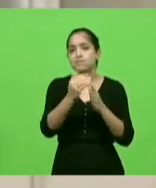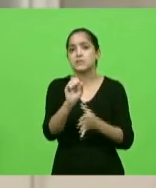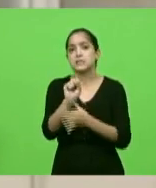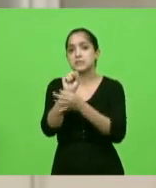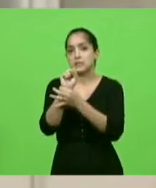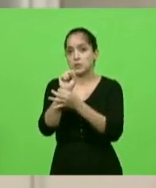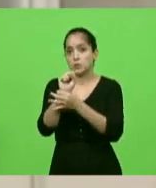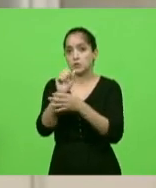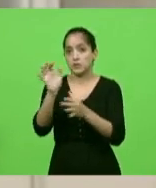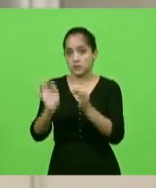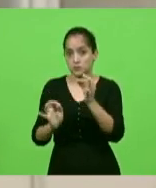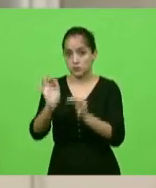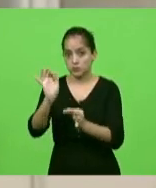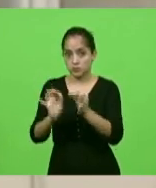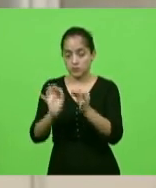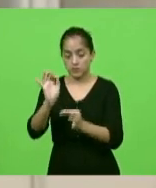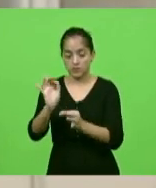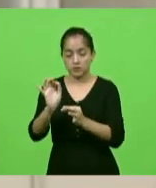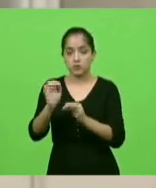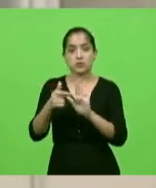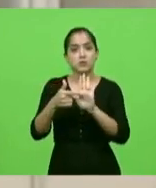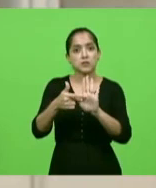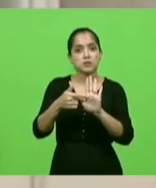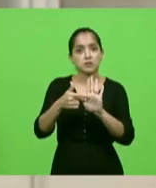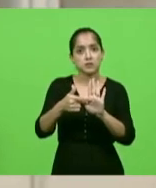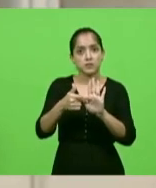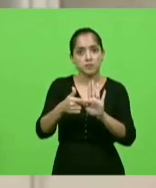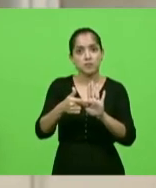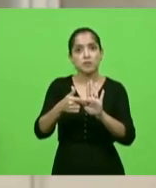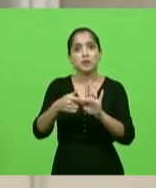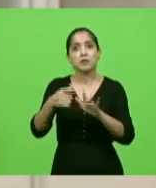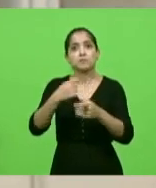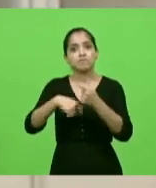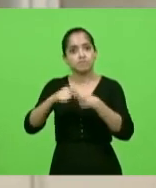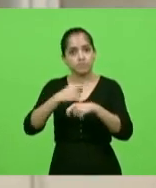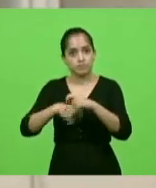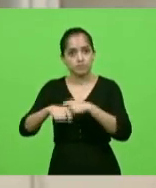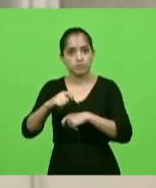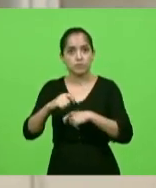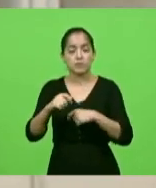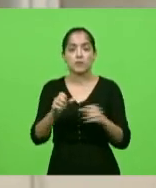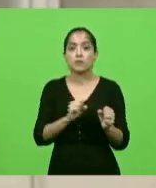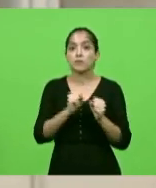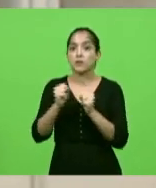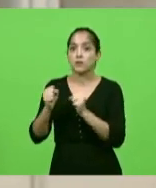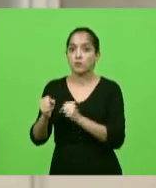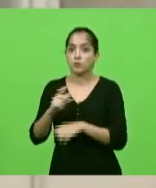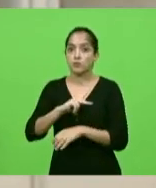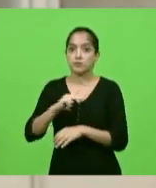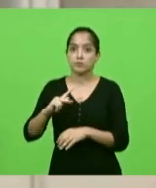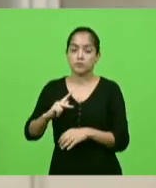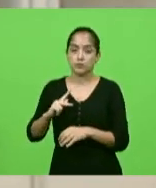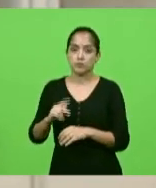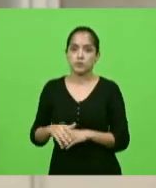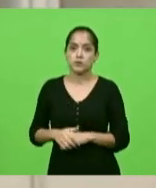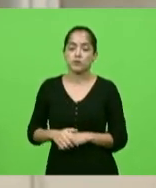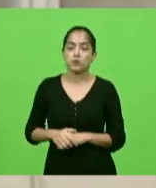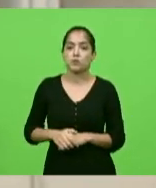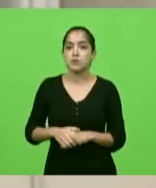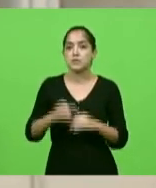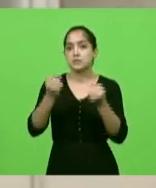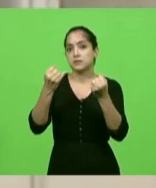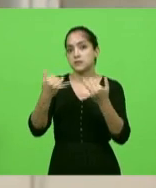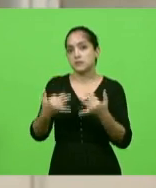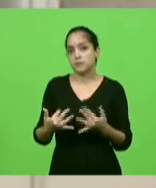segurança jurídica e publicidade aos negócios entabuladas pelo poder público isso se